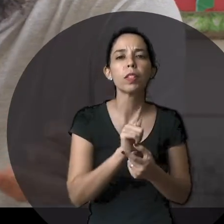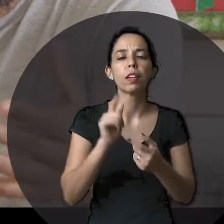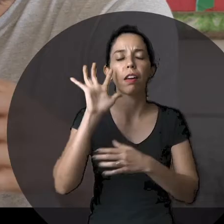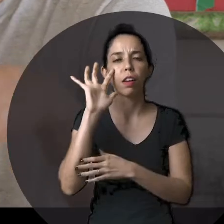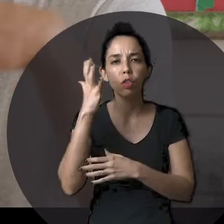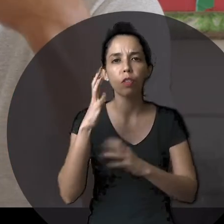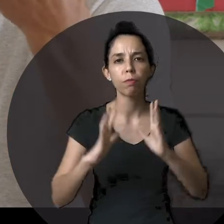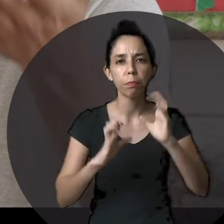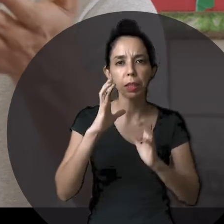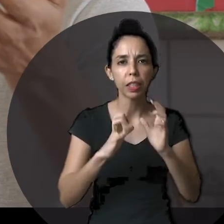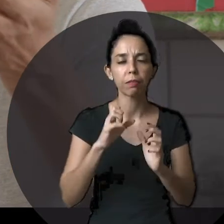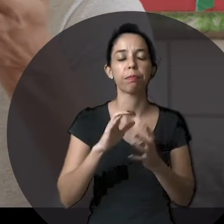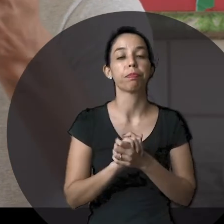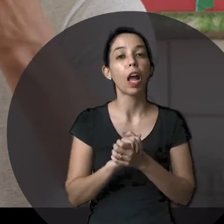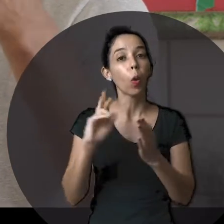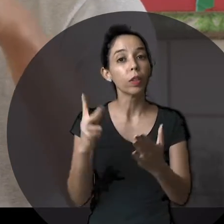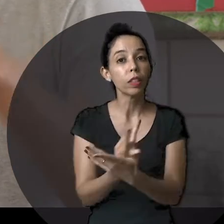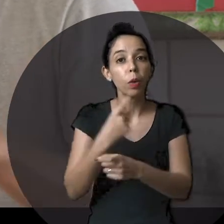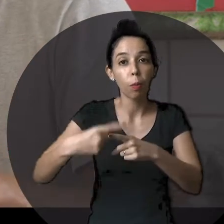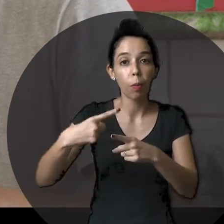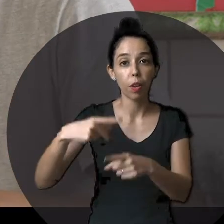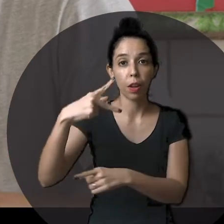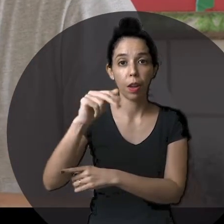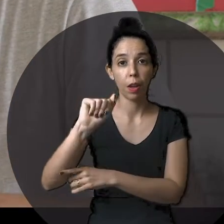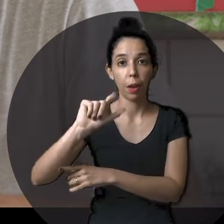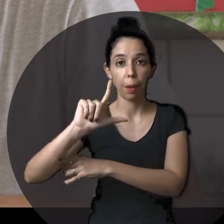paz. Mas como é que aconteceu isso? Bom,